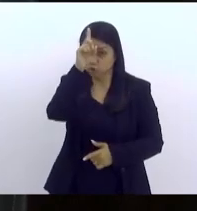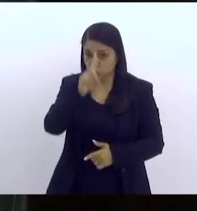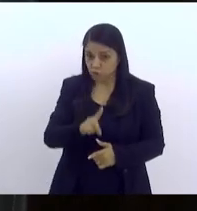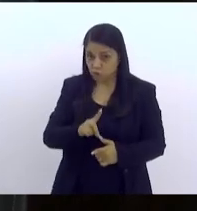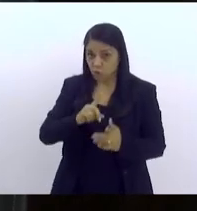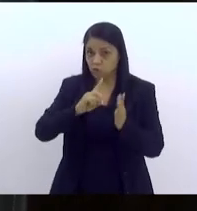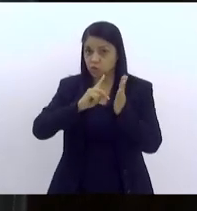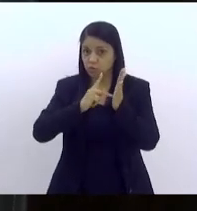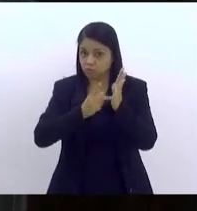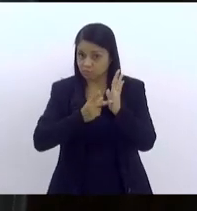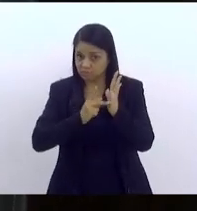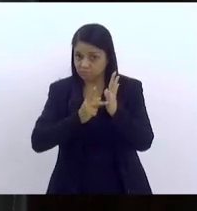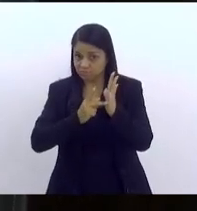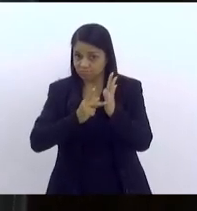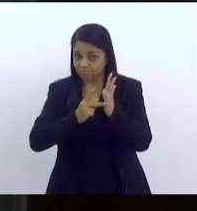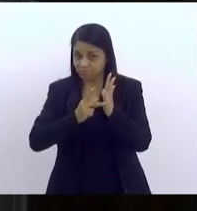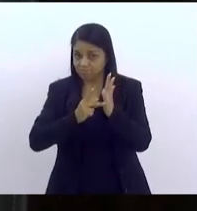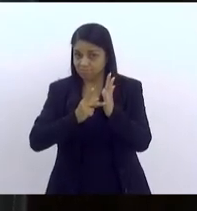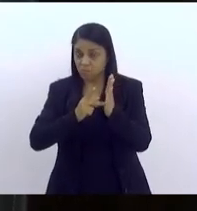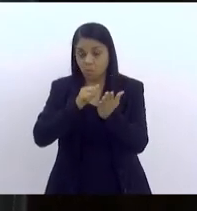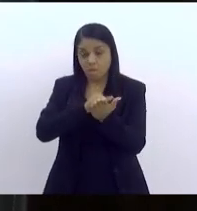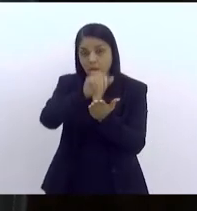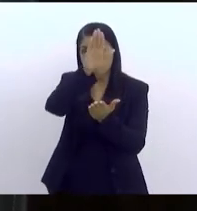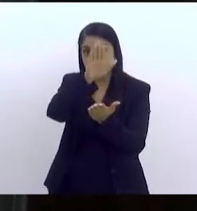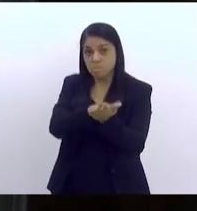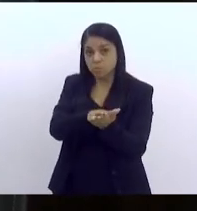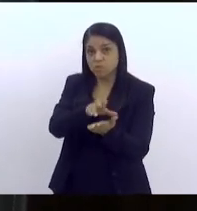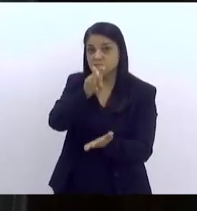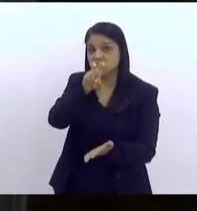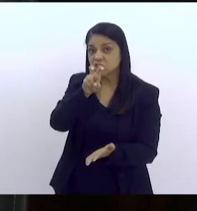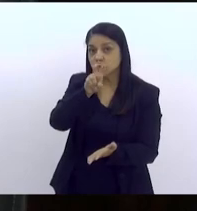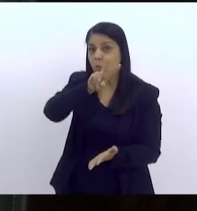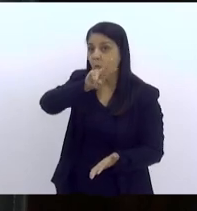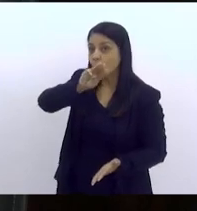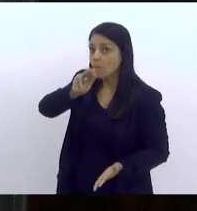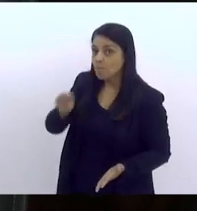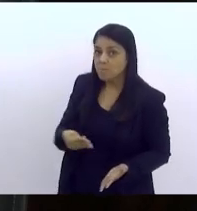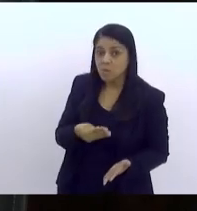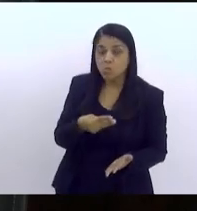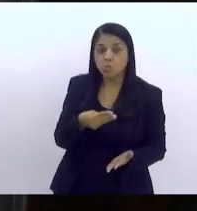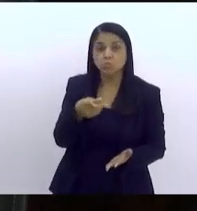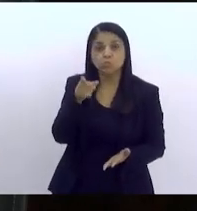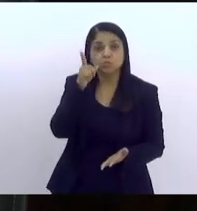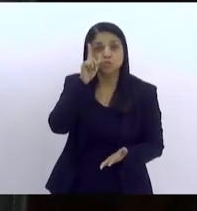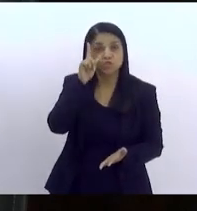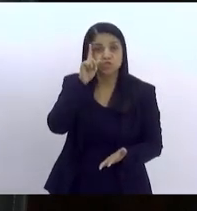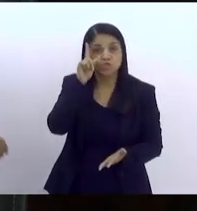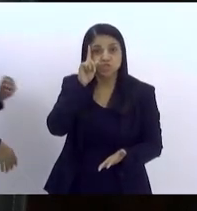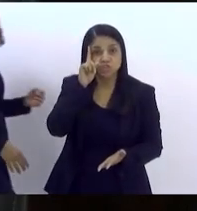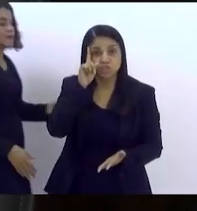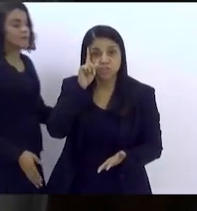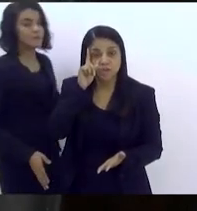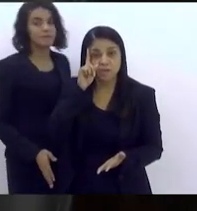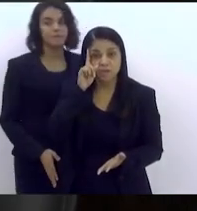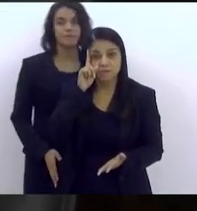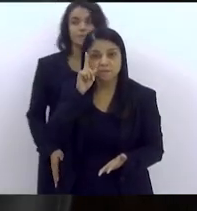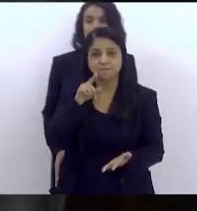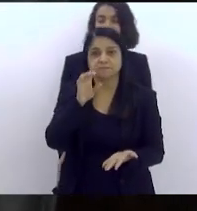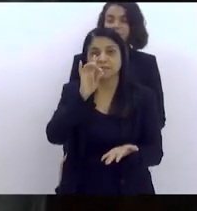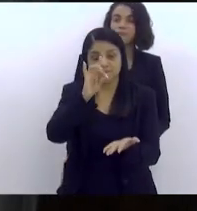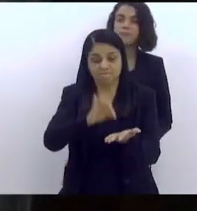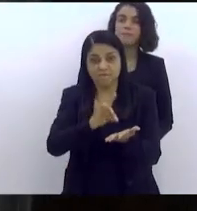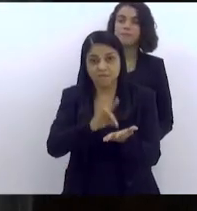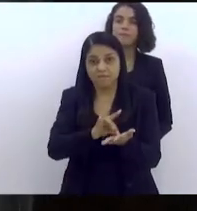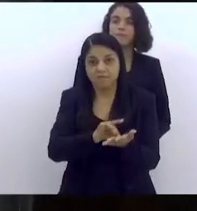sindicato eles estipulou uma multa de r$ 5000 por dia e começou ali uma verdadeira